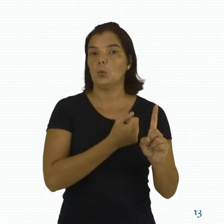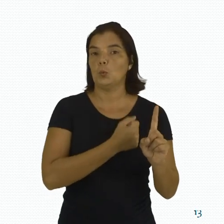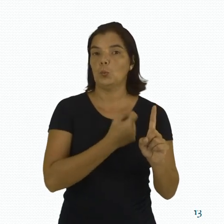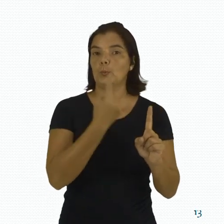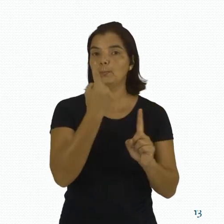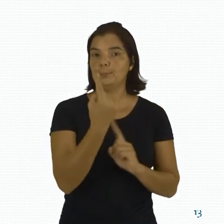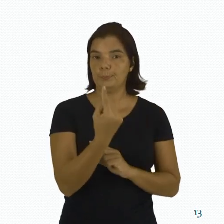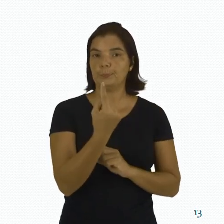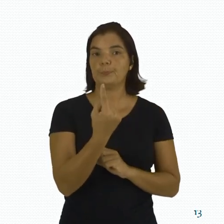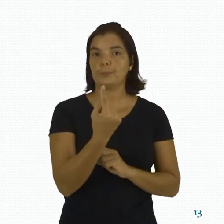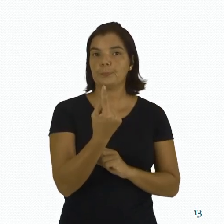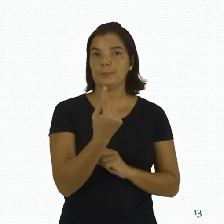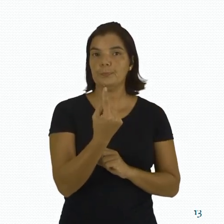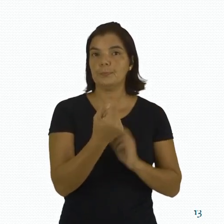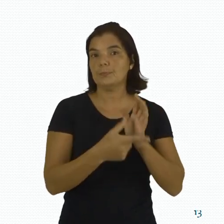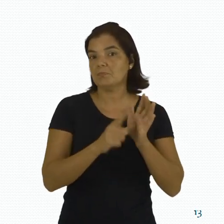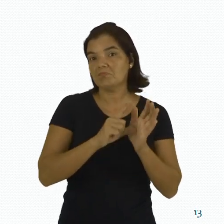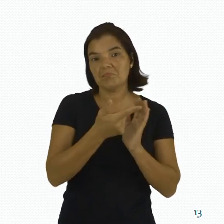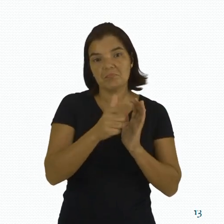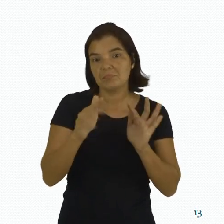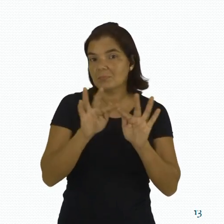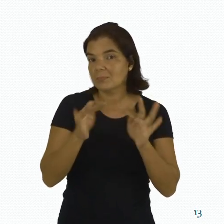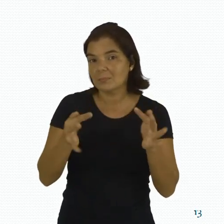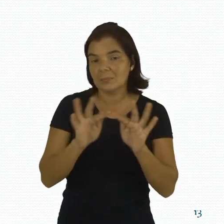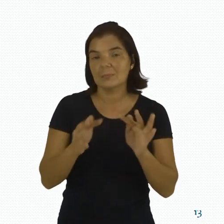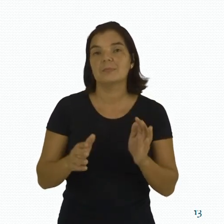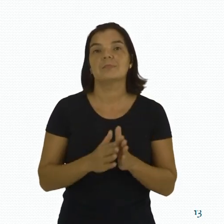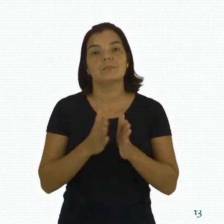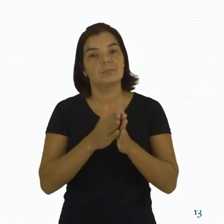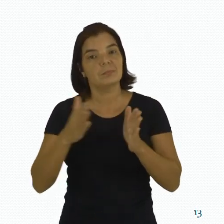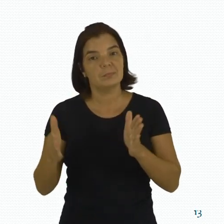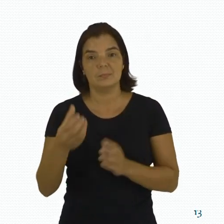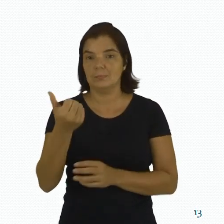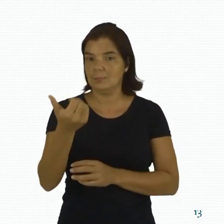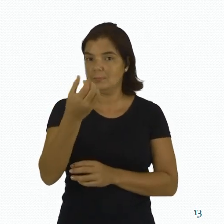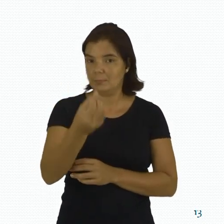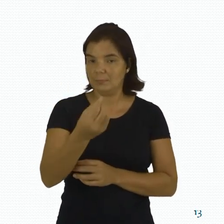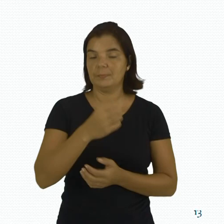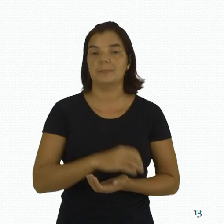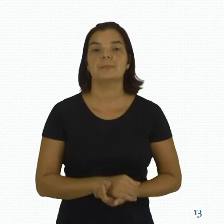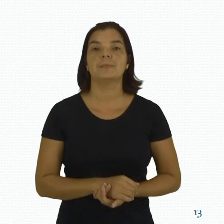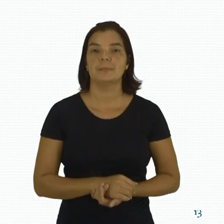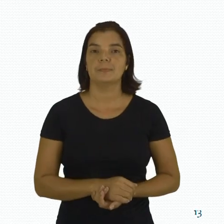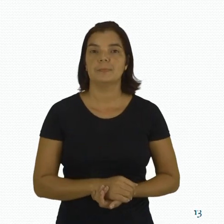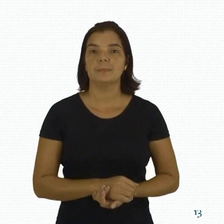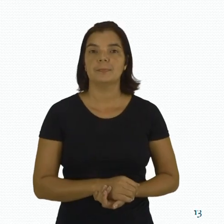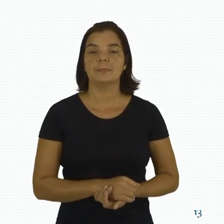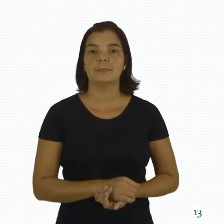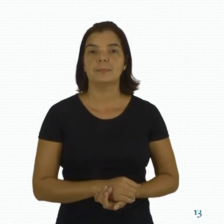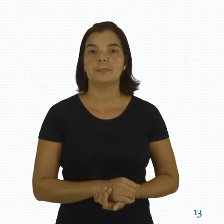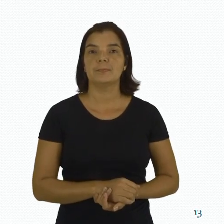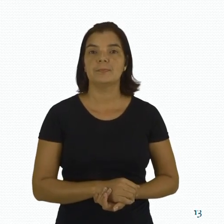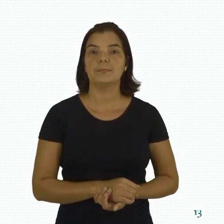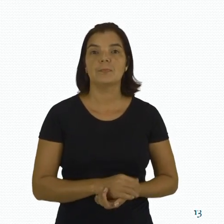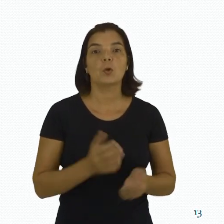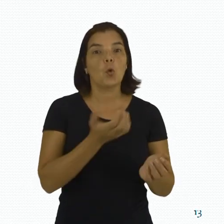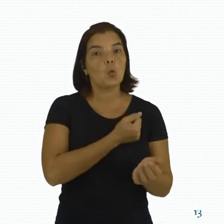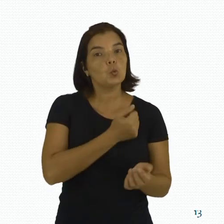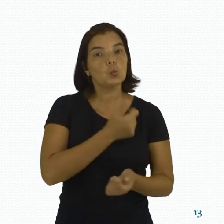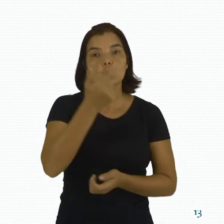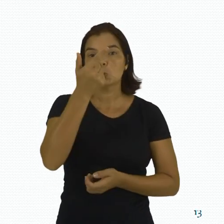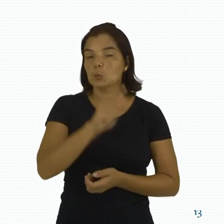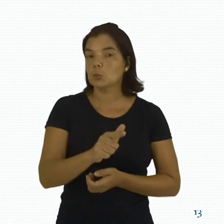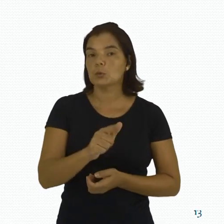1. Quem é o antiperíodo? Não tem, porque a dízima periódica é simples. Quem é o período? 1 e 6. Parte que não